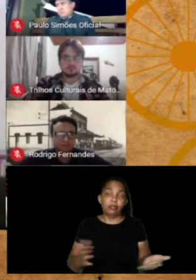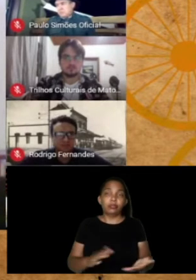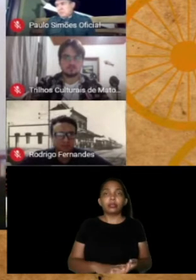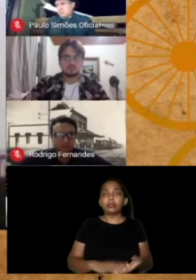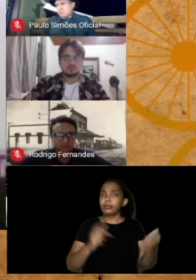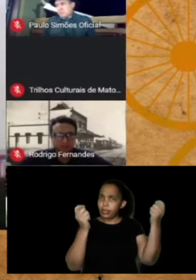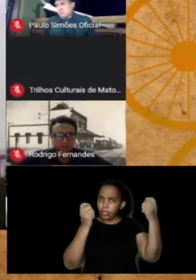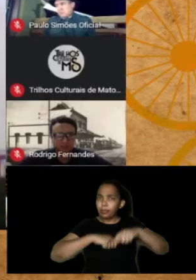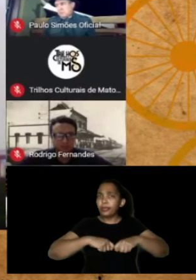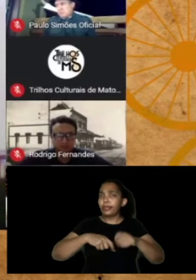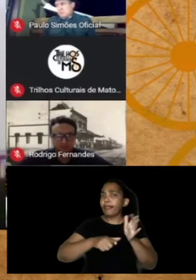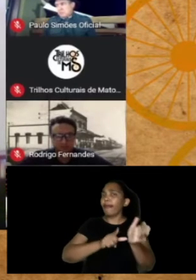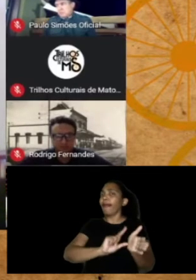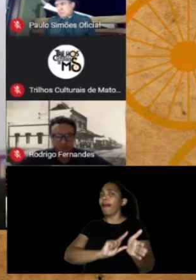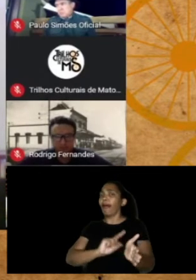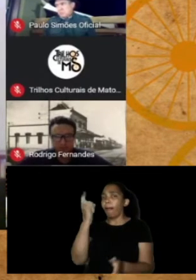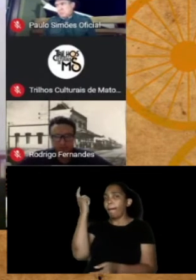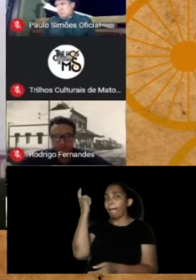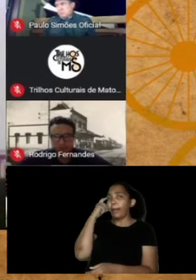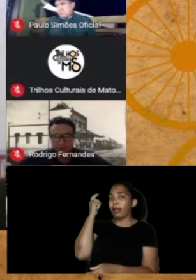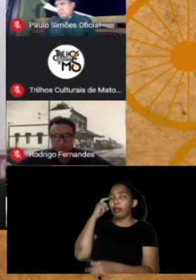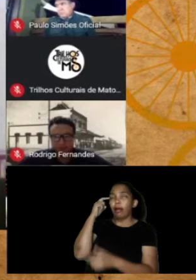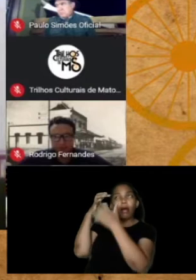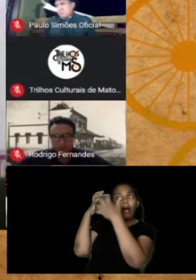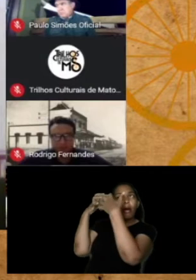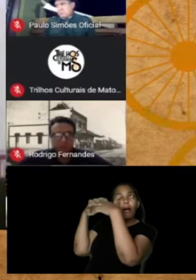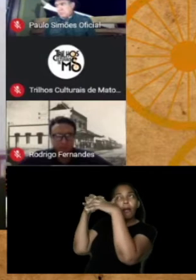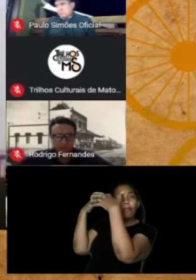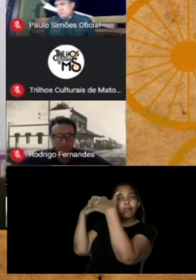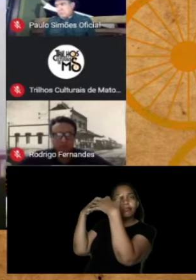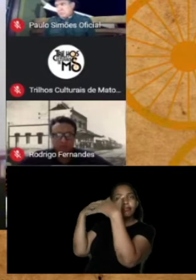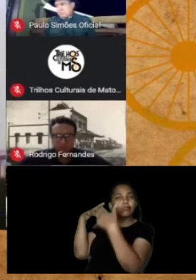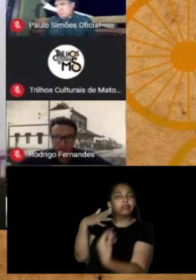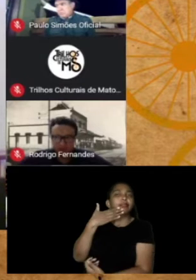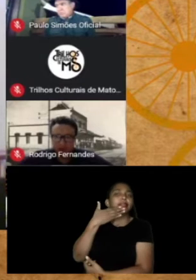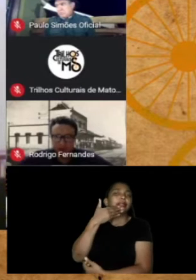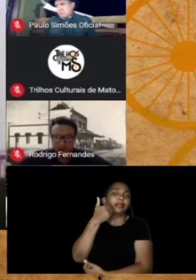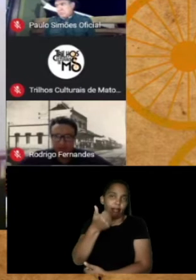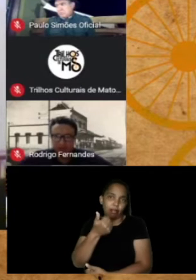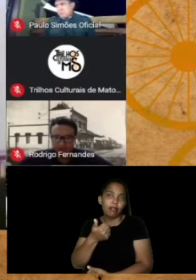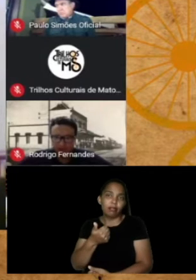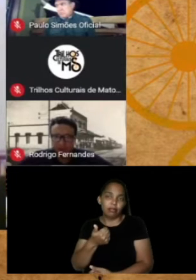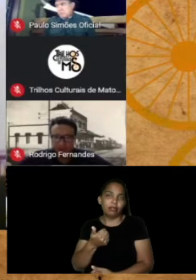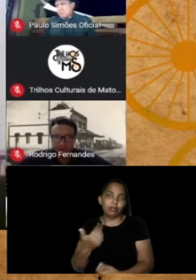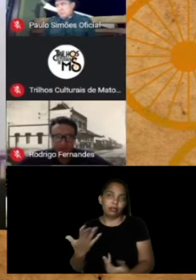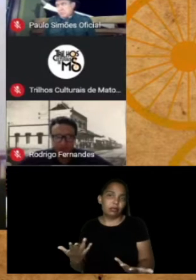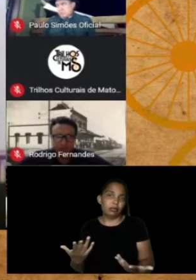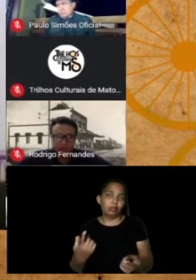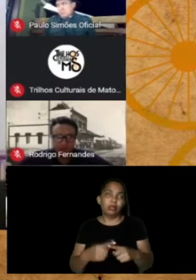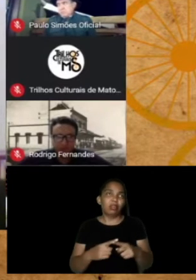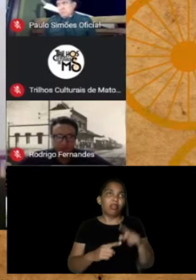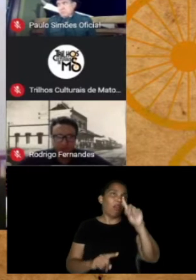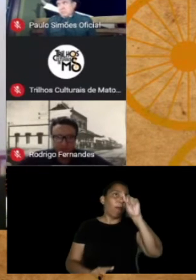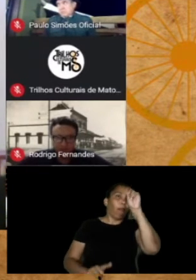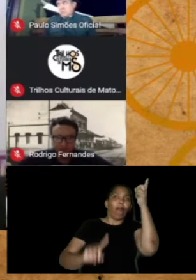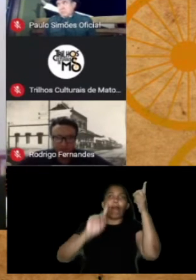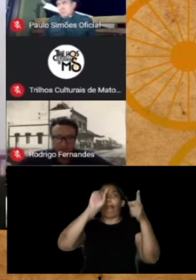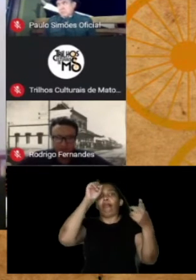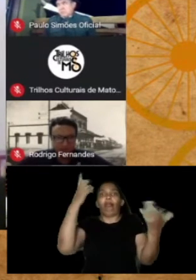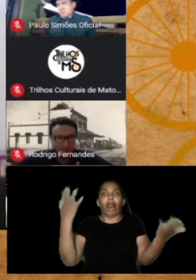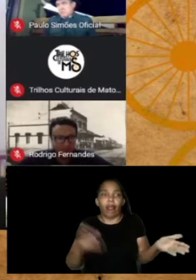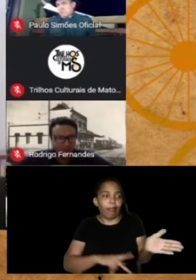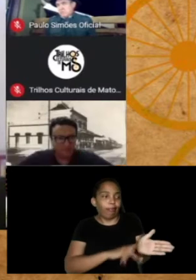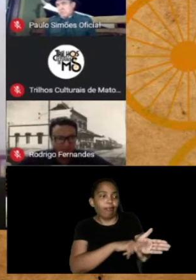ter pensado no produto turístico um pouco mais atrativo do que criar um trem